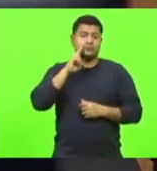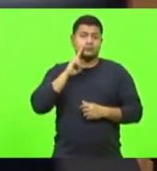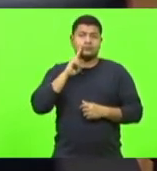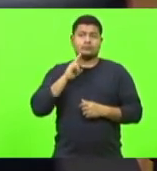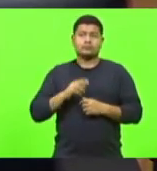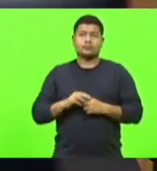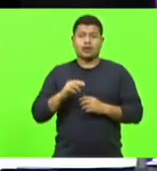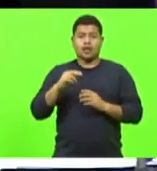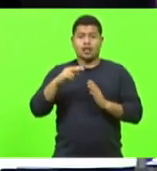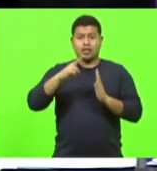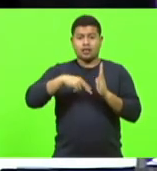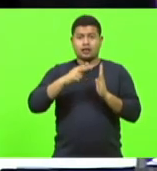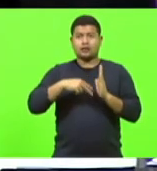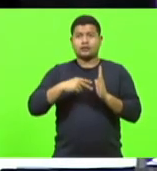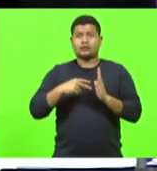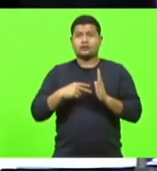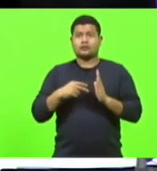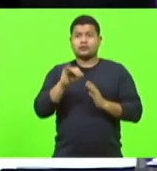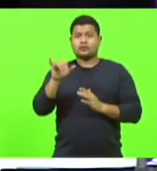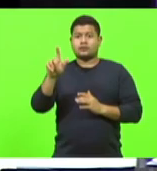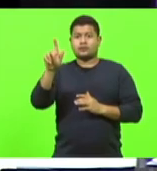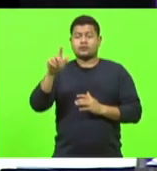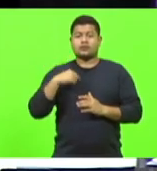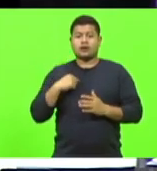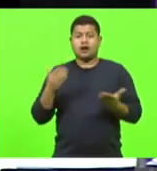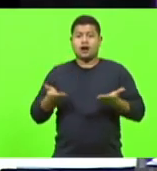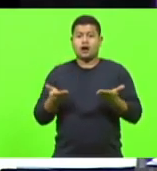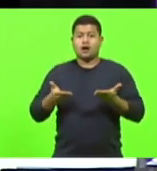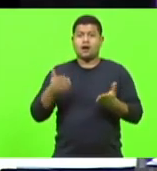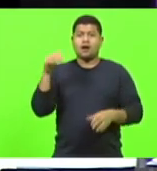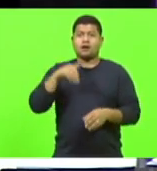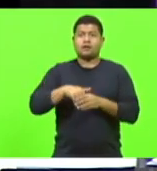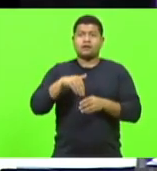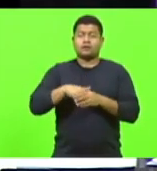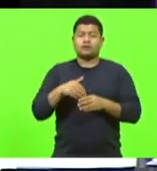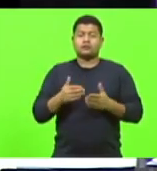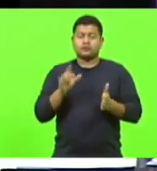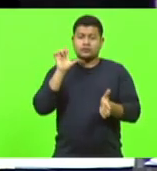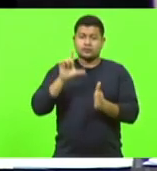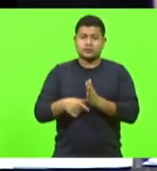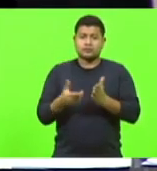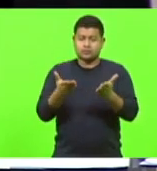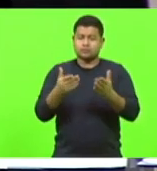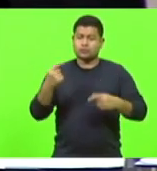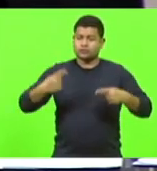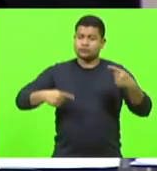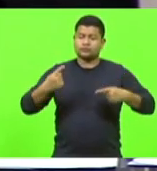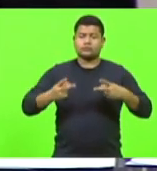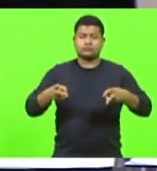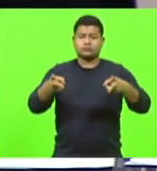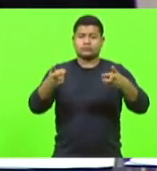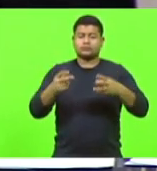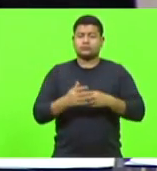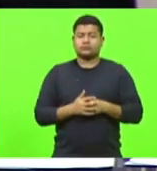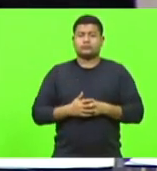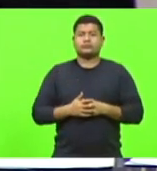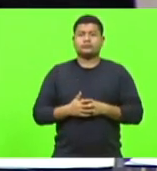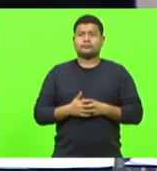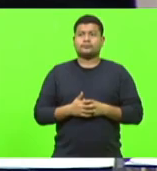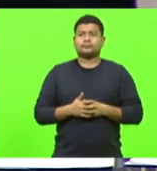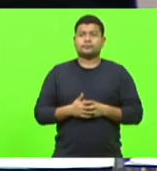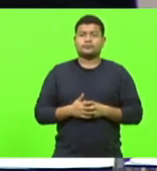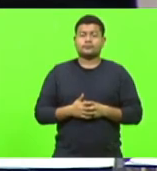o requerimento o deputado Júlio Garcia vão submeter em votação aí na sequência você nessa pode fazer a discussão e da gente pode ir encaminhar a votação